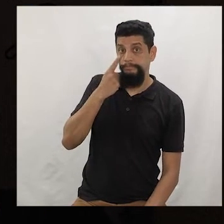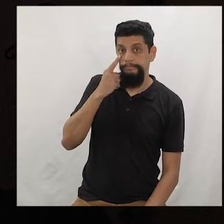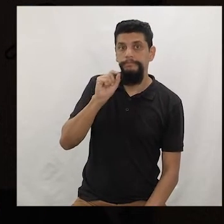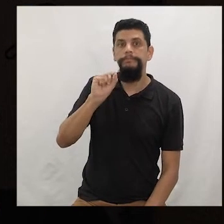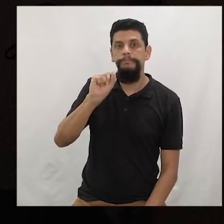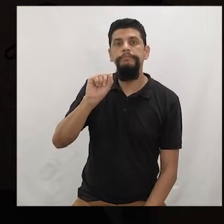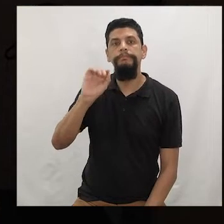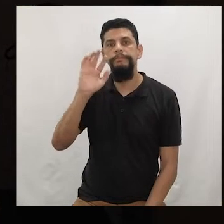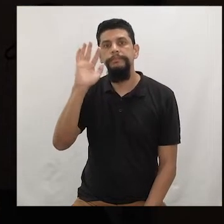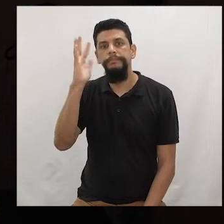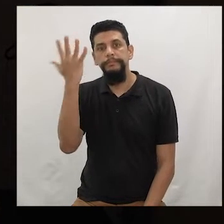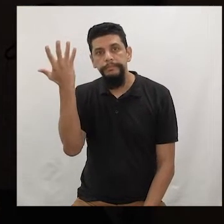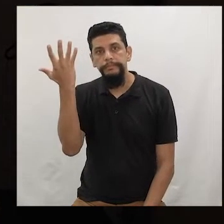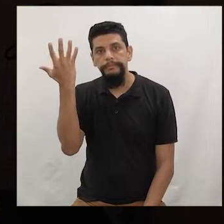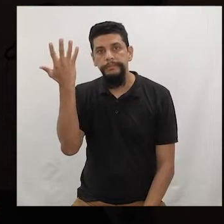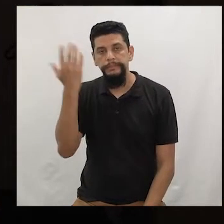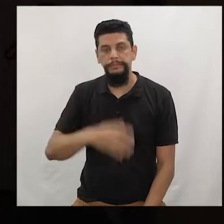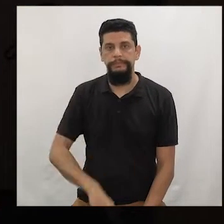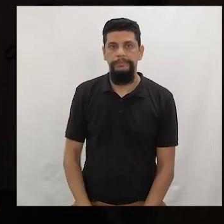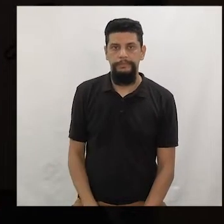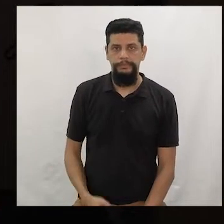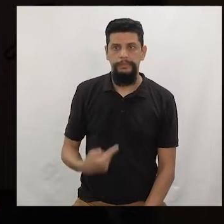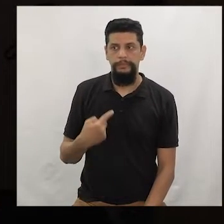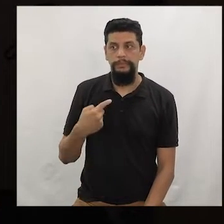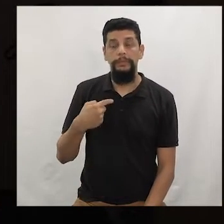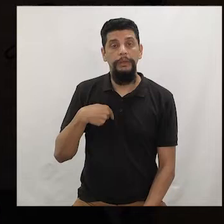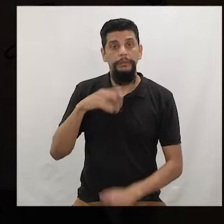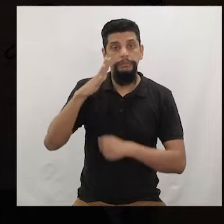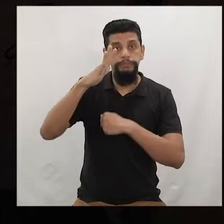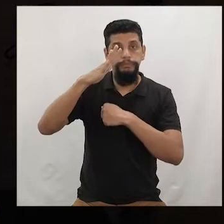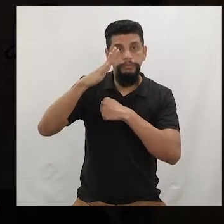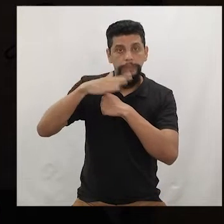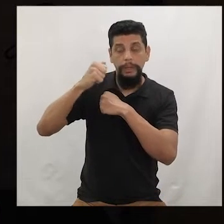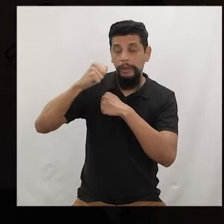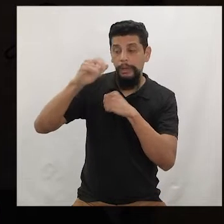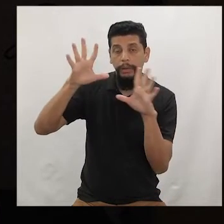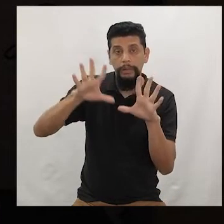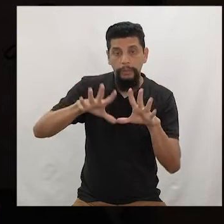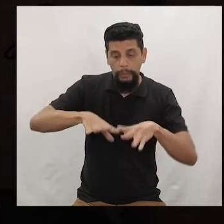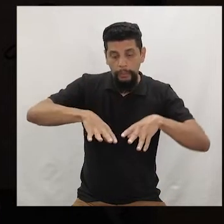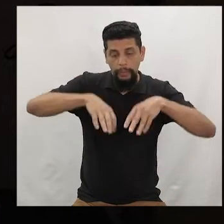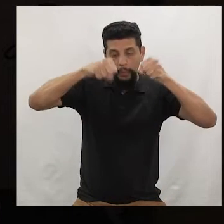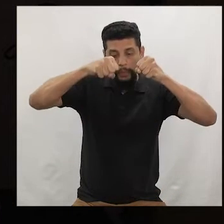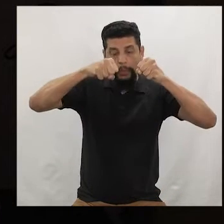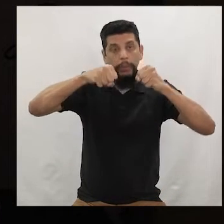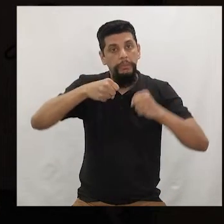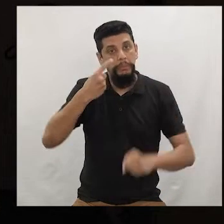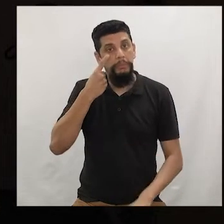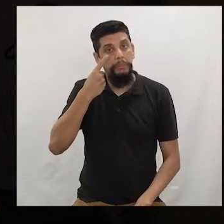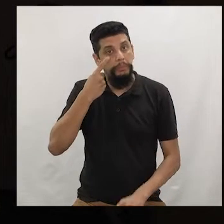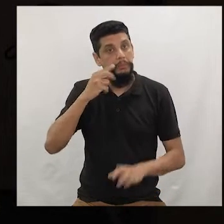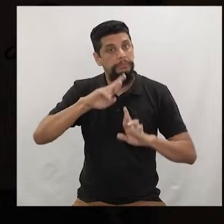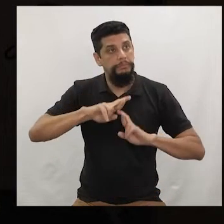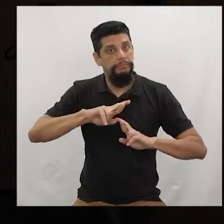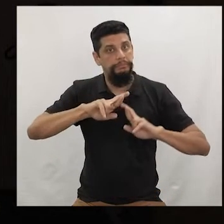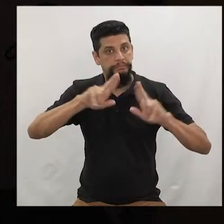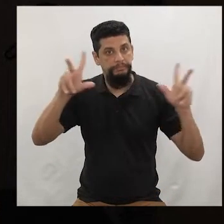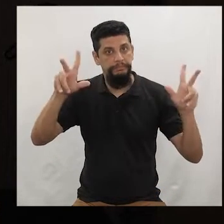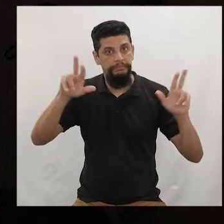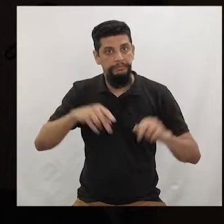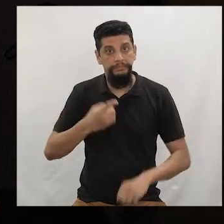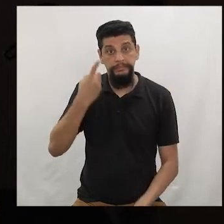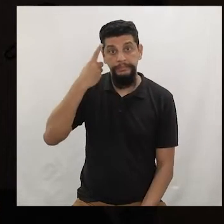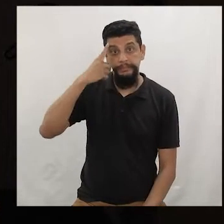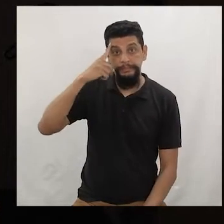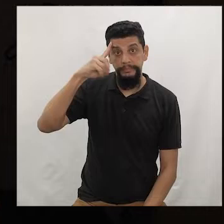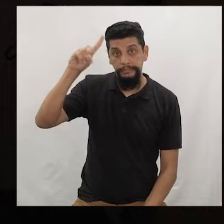Olha, o que aconteceu? Eu chamei à noite e ficou escuro. Vejam a